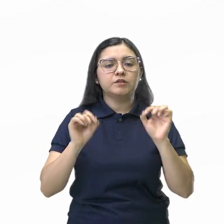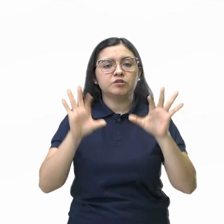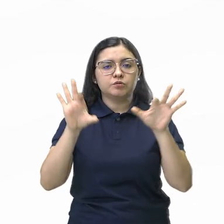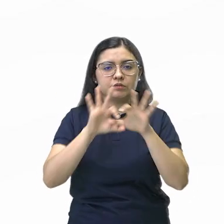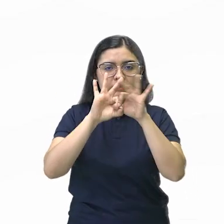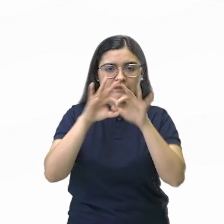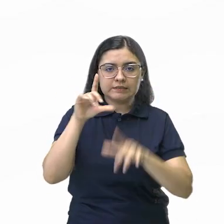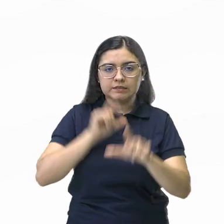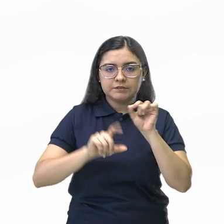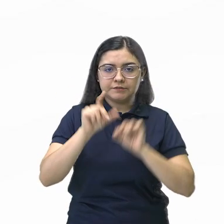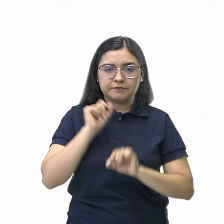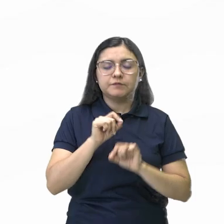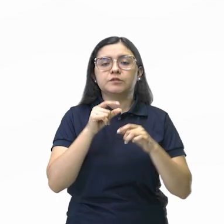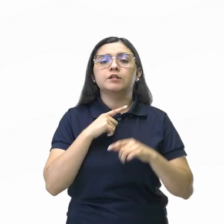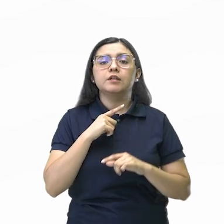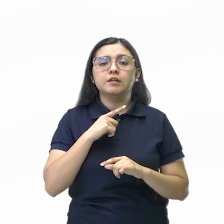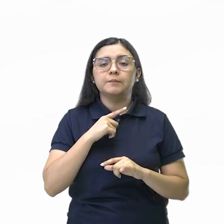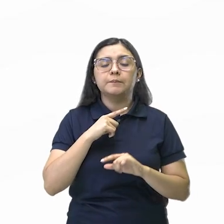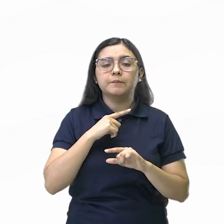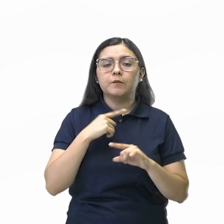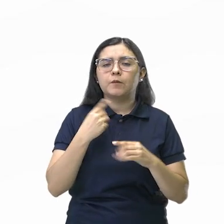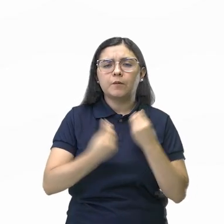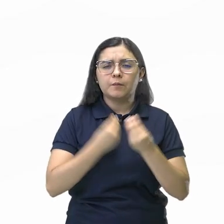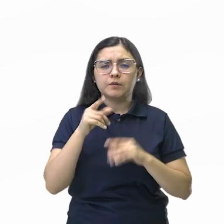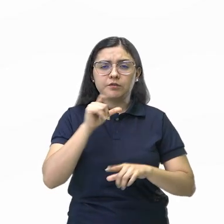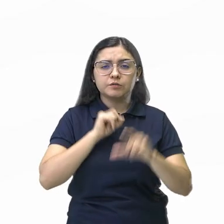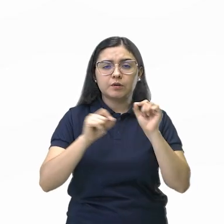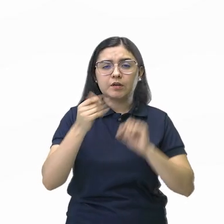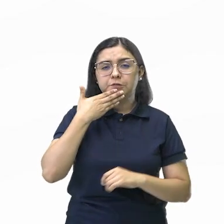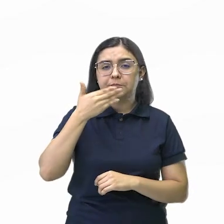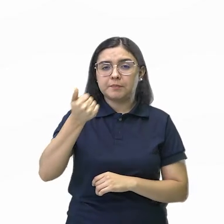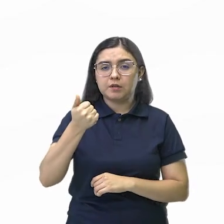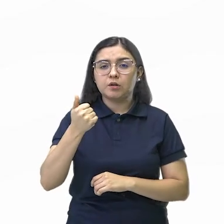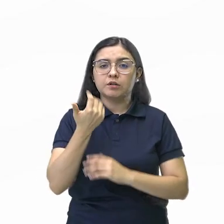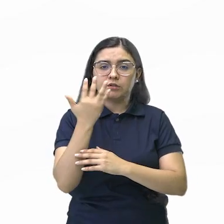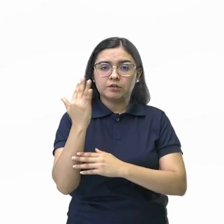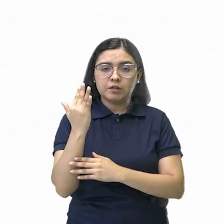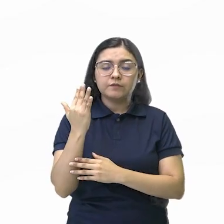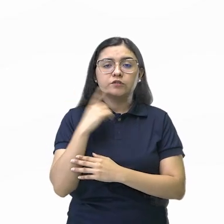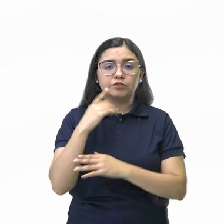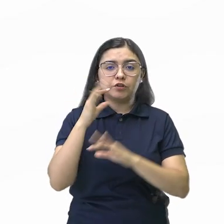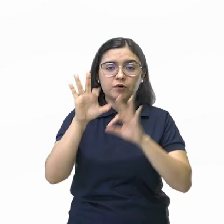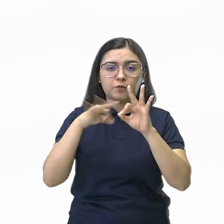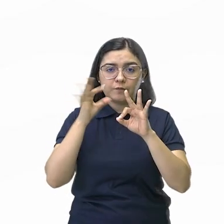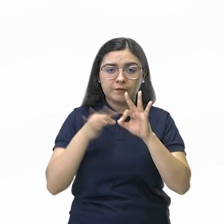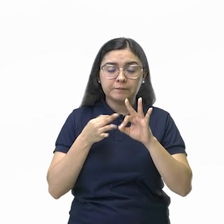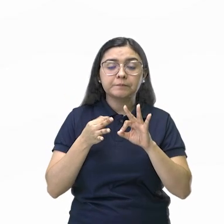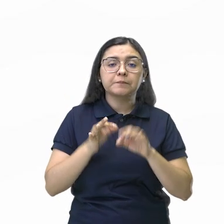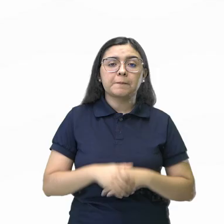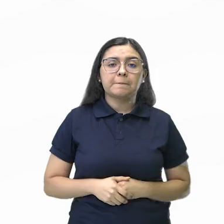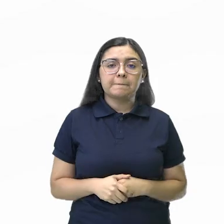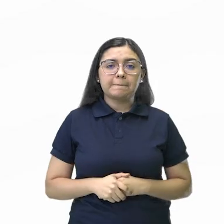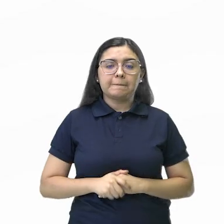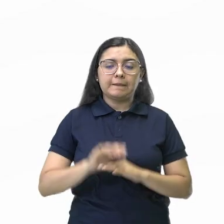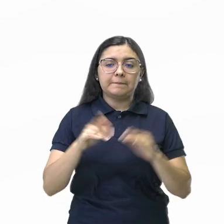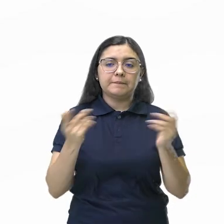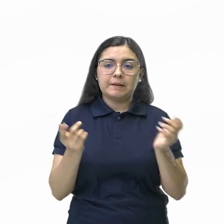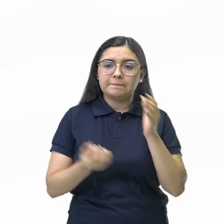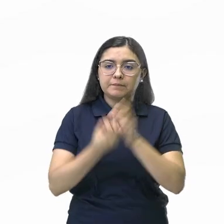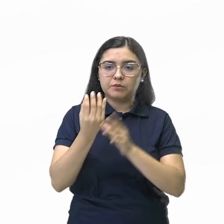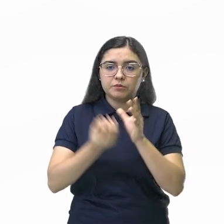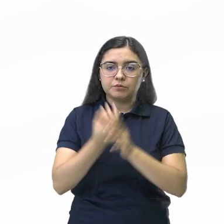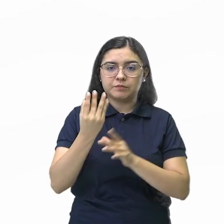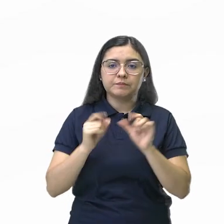seletivos, escolhendo aí as melhores videiras, né, para a